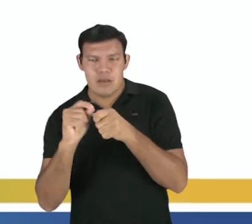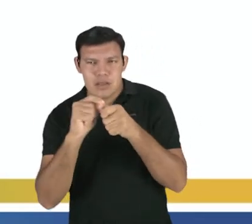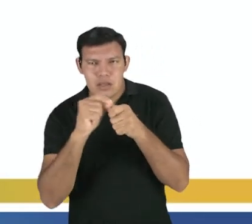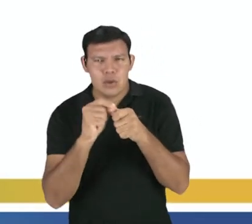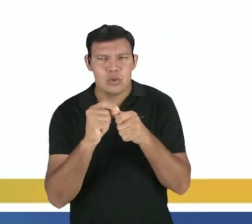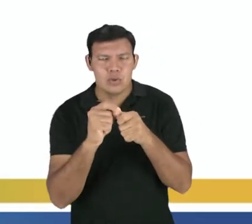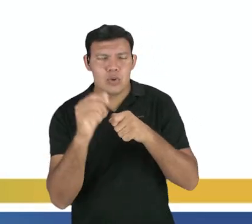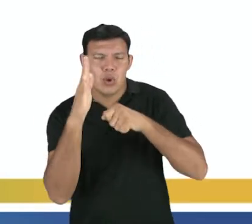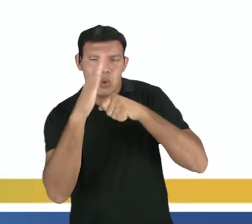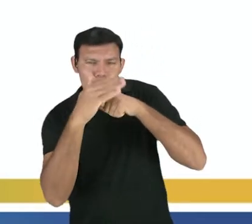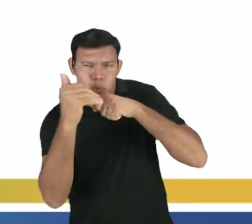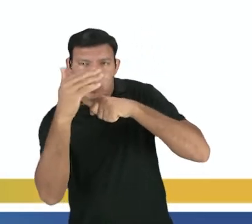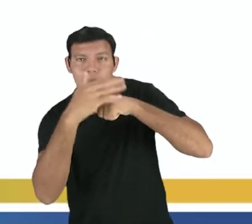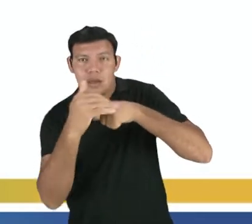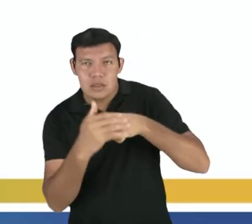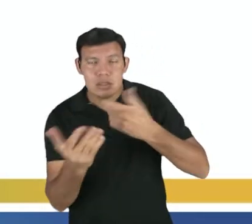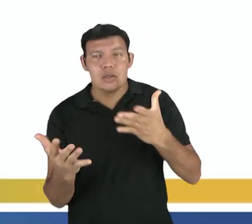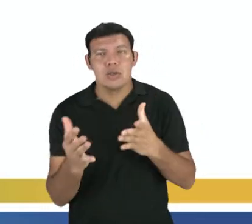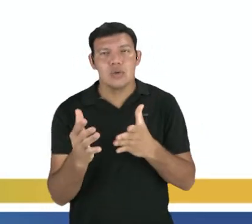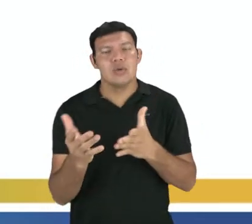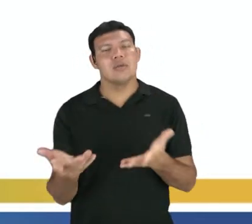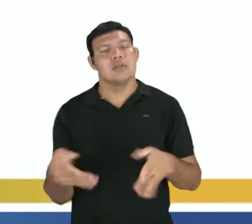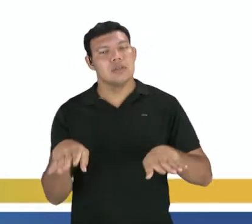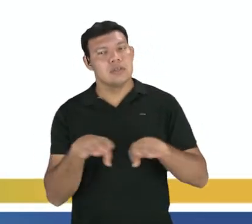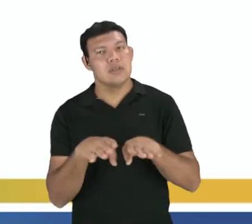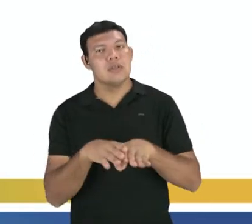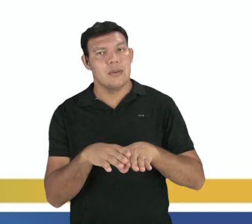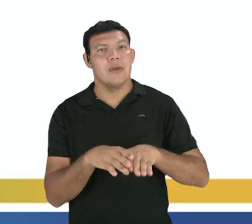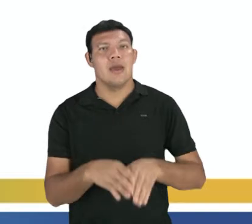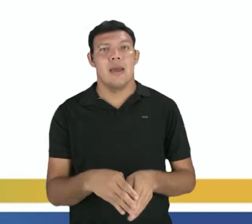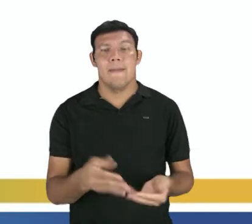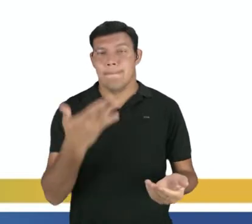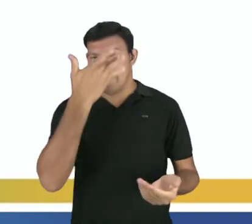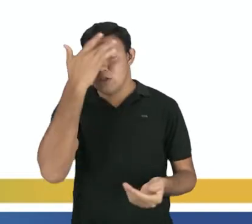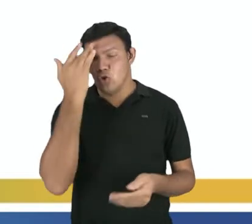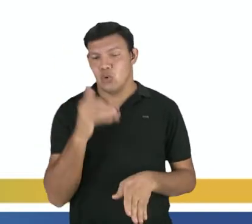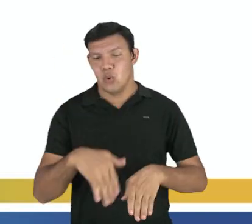aí essas modificações, né? E a tecelã vai